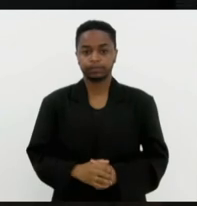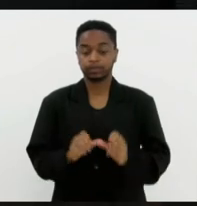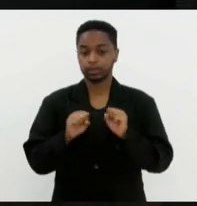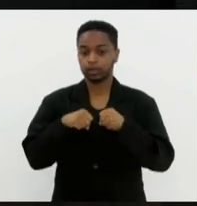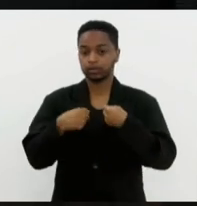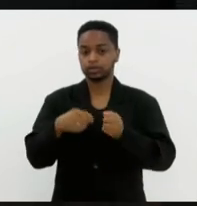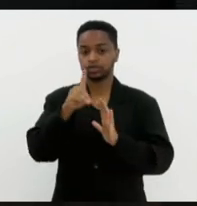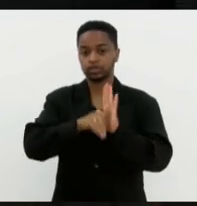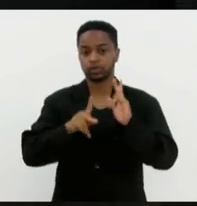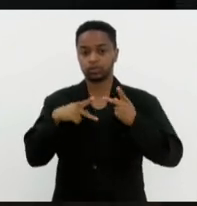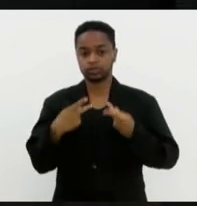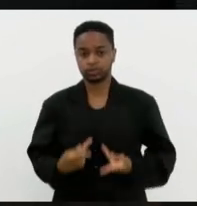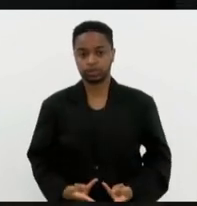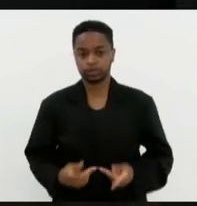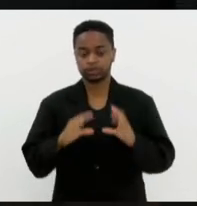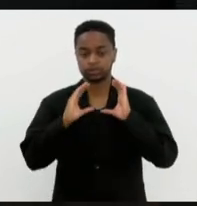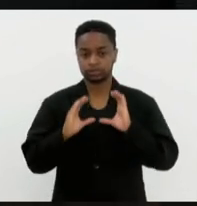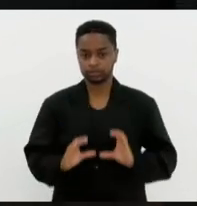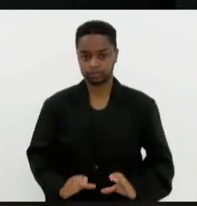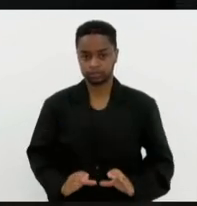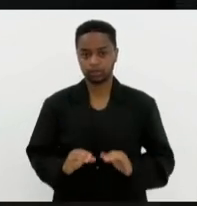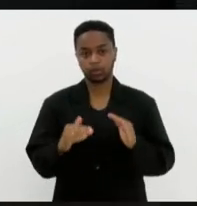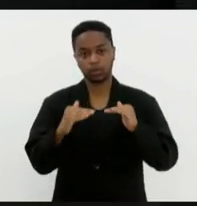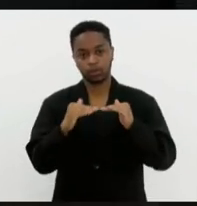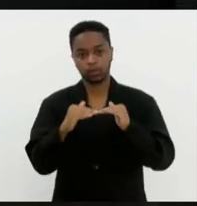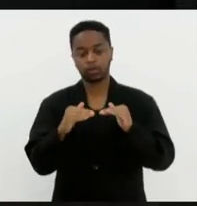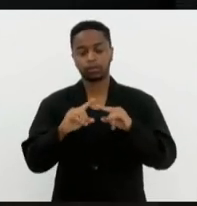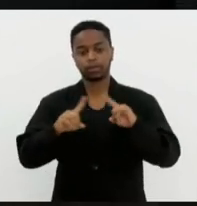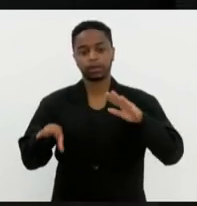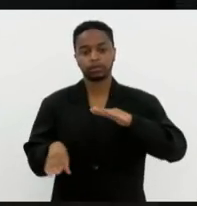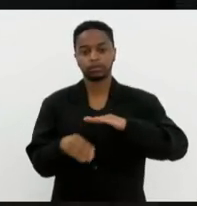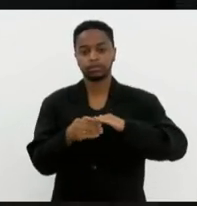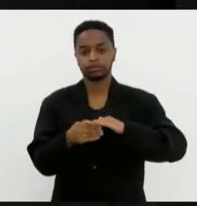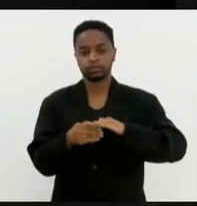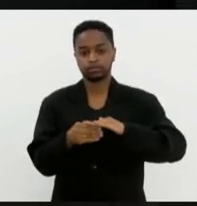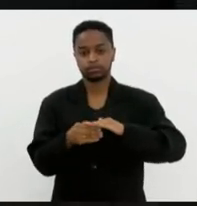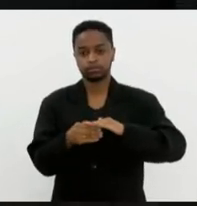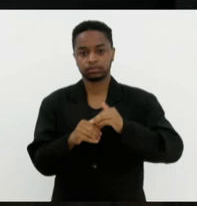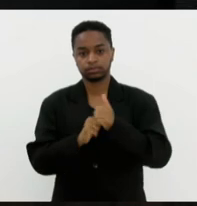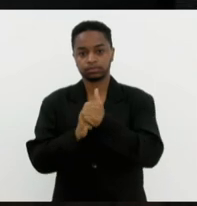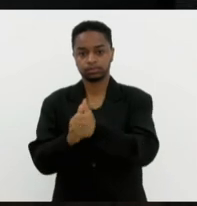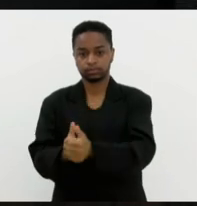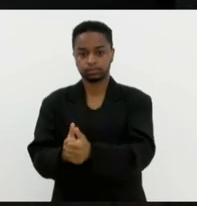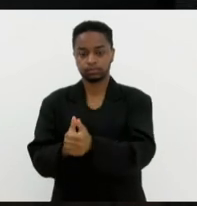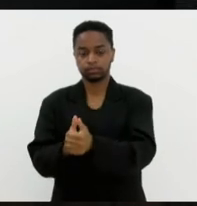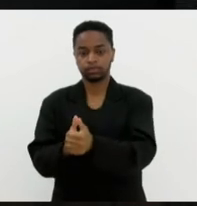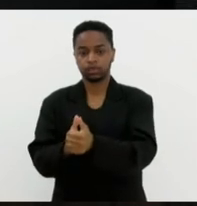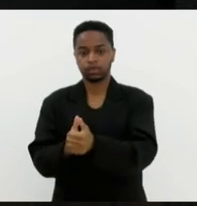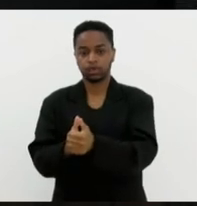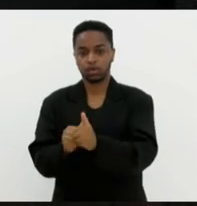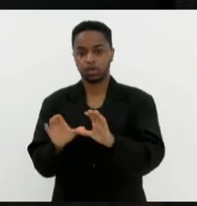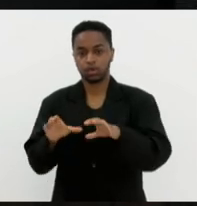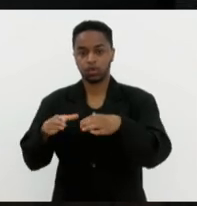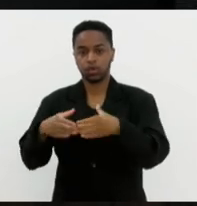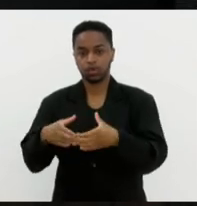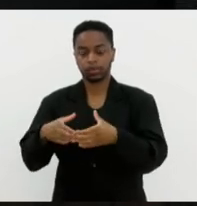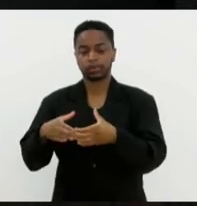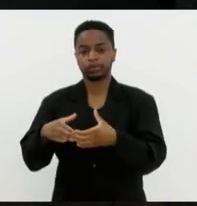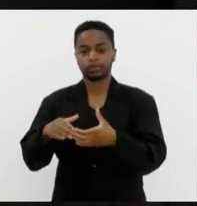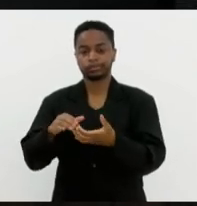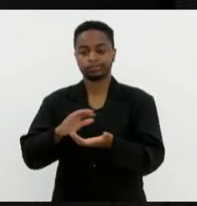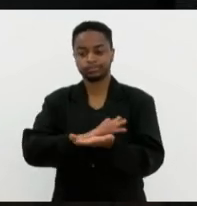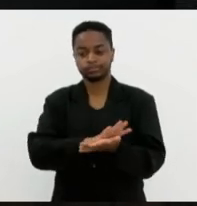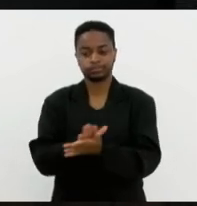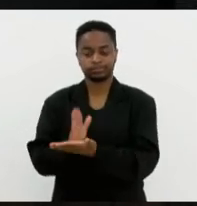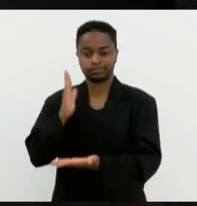dos direitos humanos e cidadania, favorável com a emenda da Comissão de Combate às Discriminações de Preconceitos de Raça,